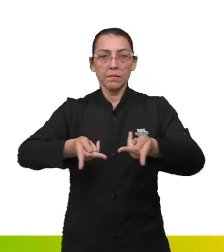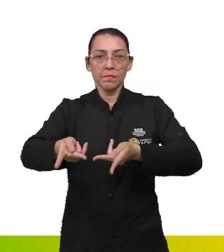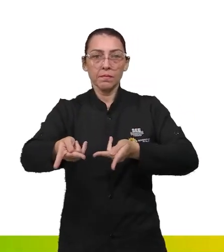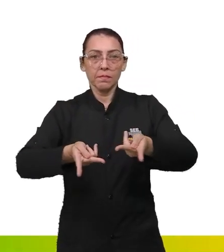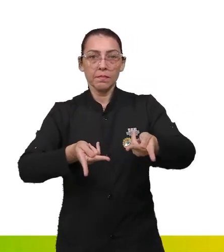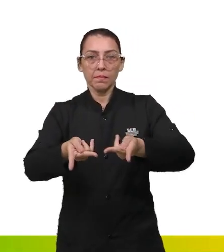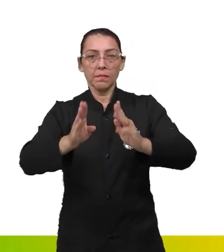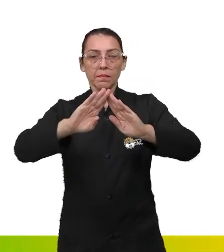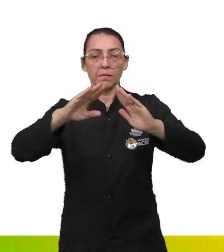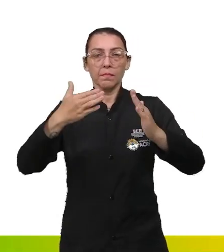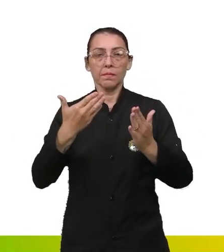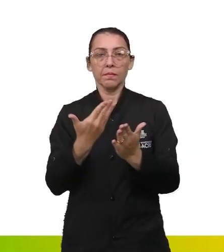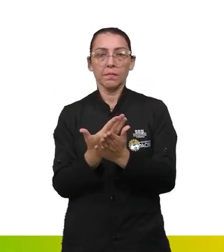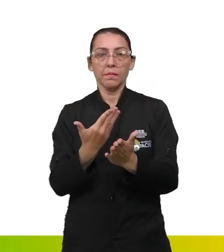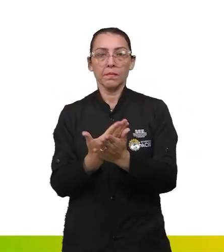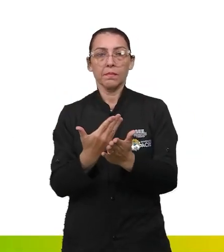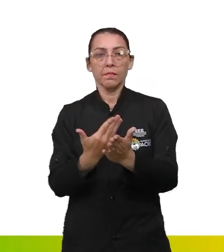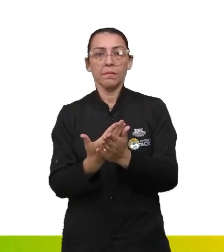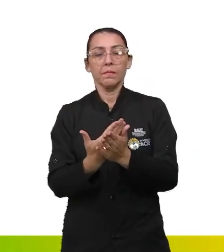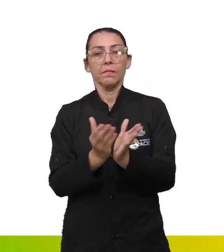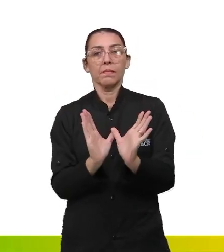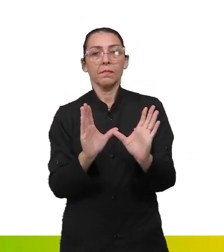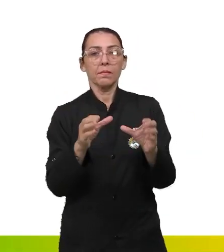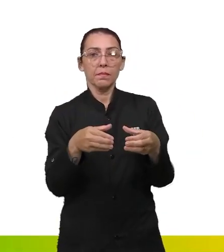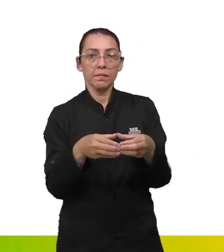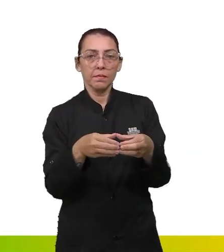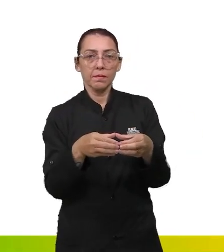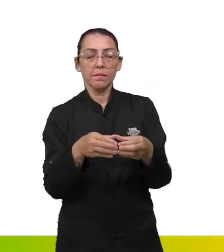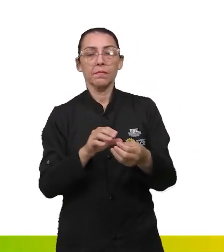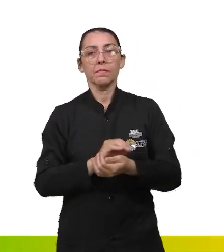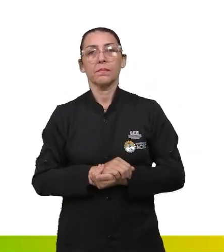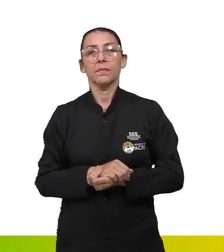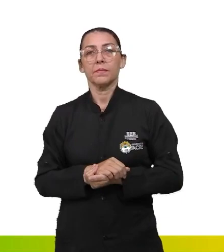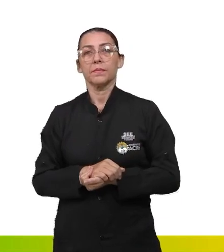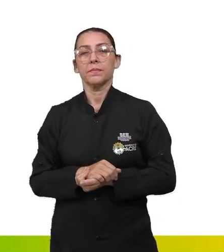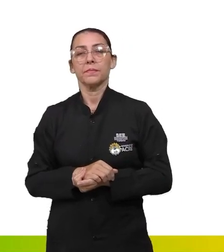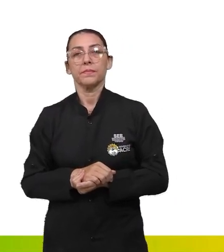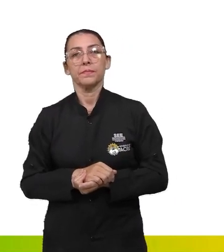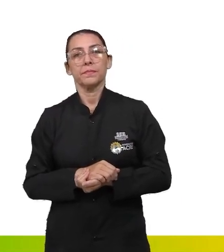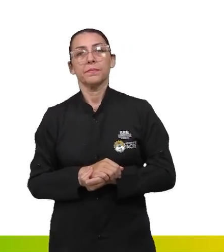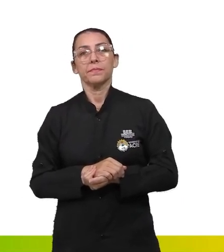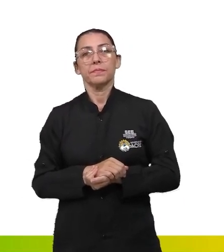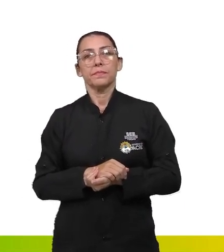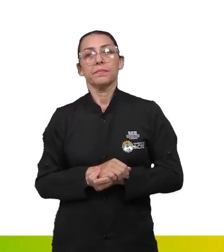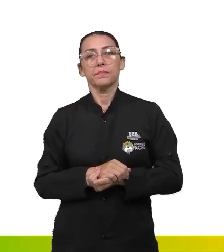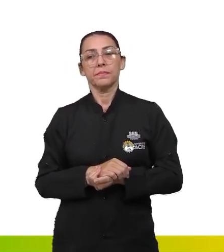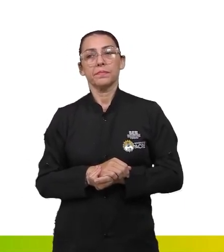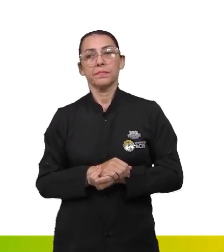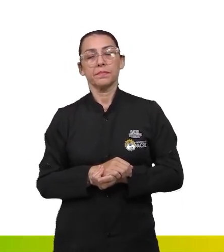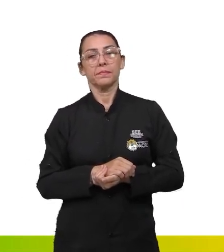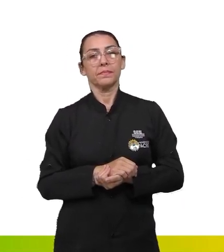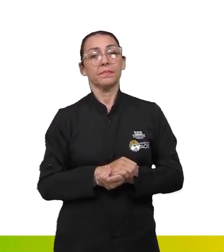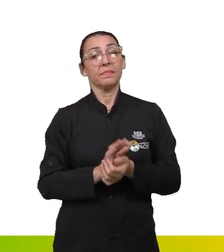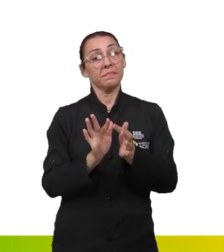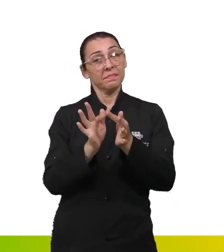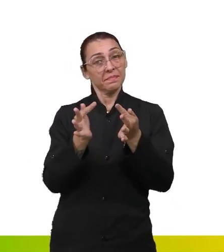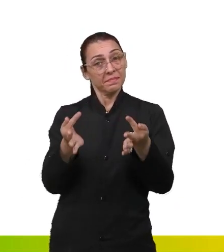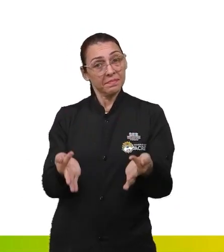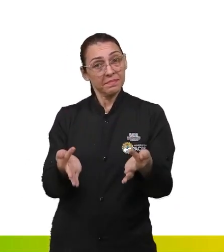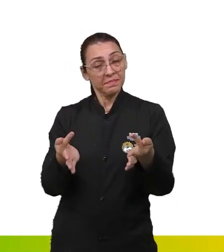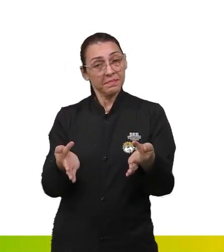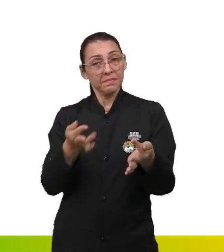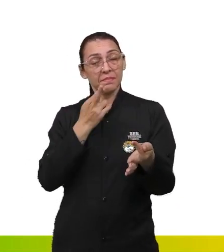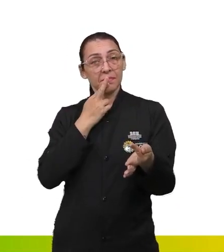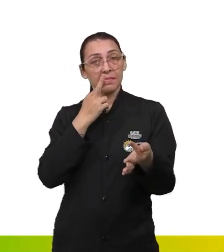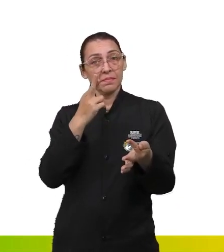e da dança em projetos escolares e comunitários. Caros alunos, está bem simples